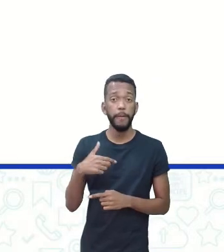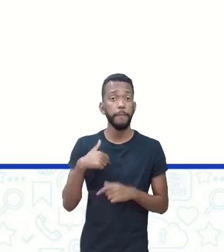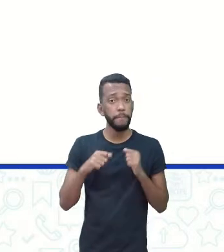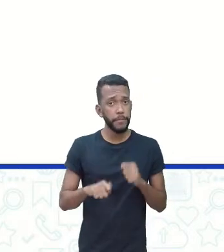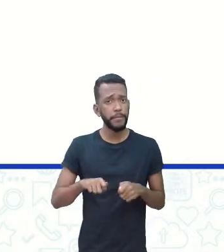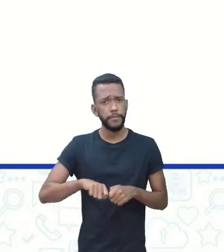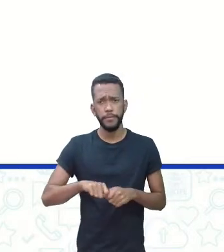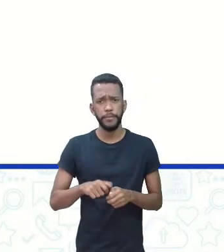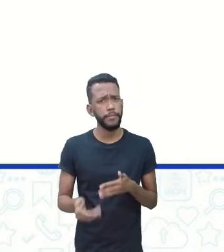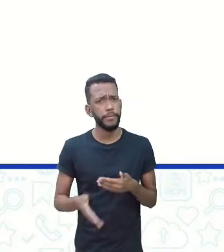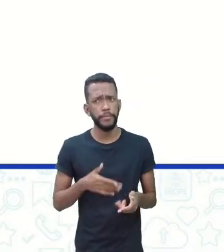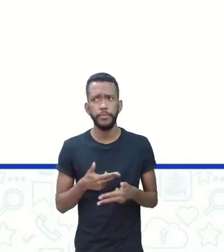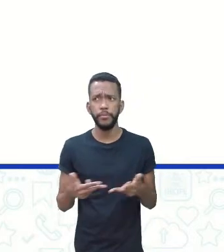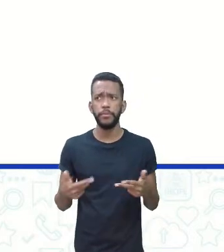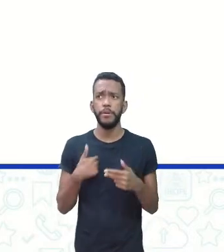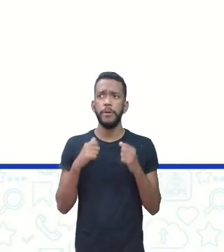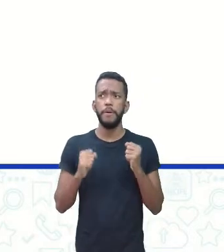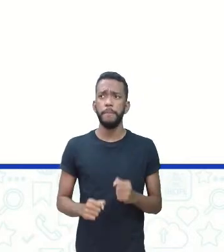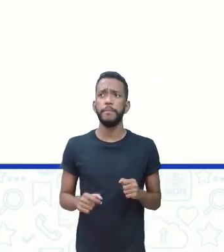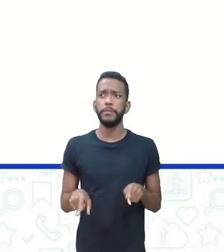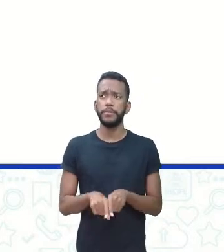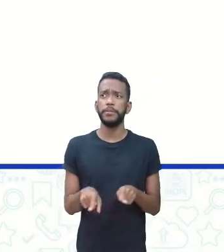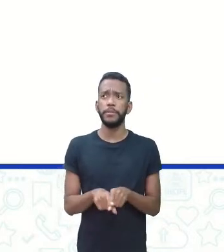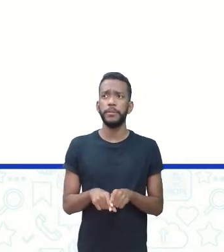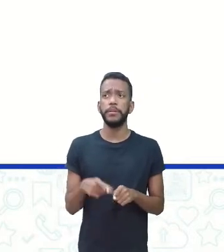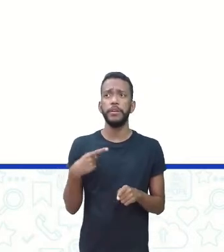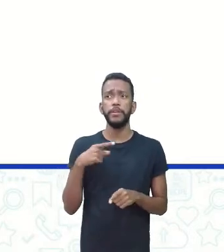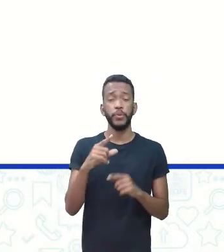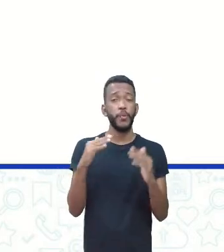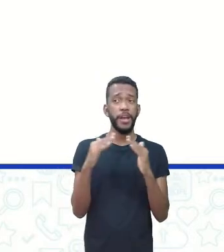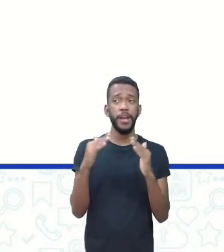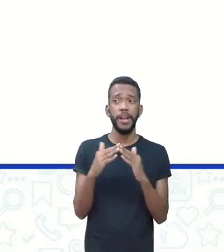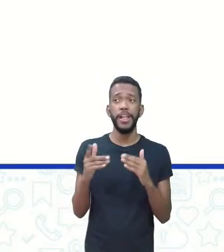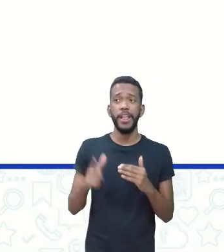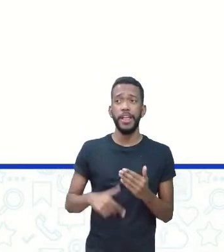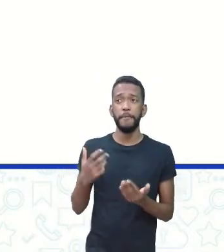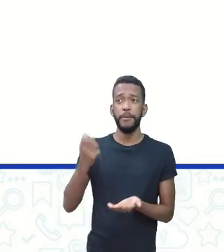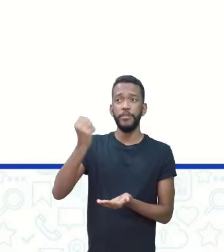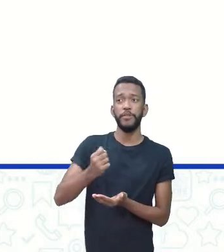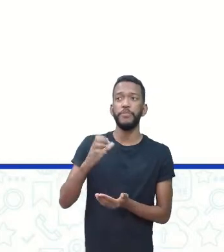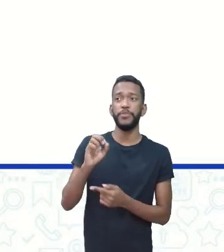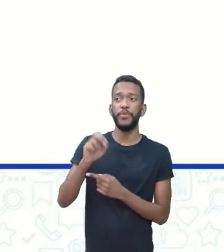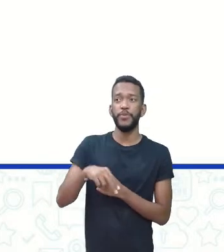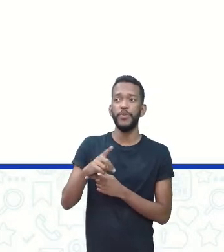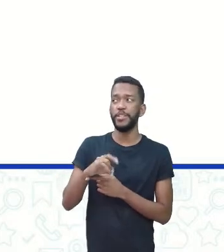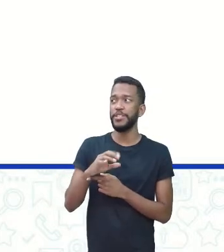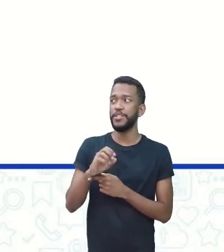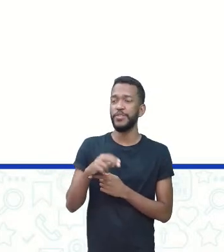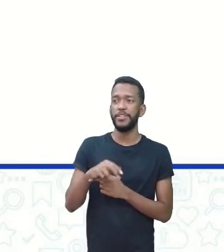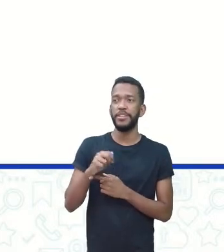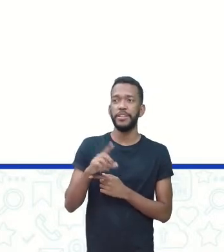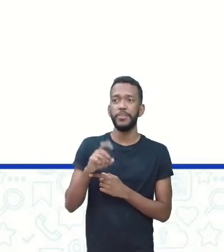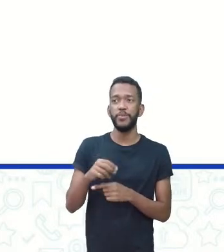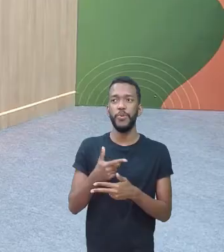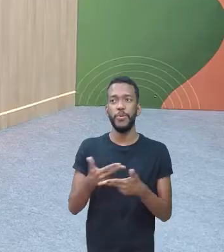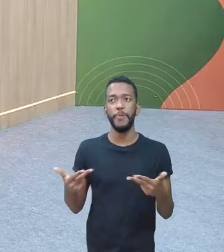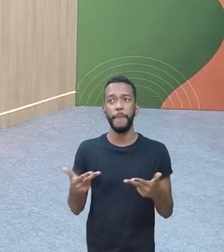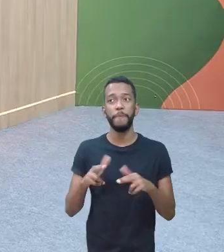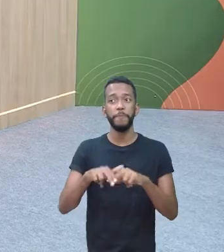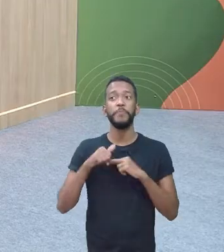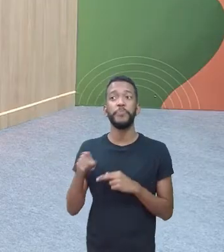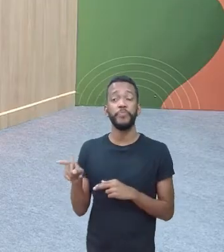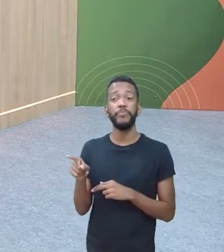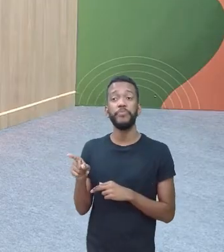qualquer coisa, pode ser até inclusive aquele condicionador que você tem aí na sua casa que está condicionando alguma coisa, né? Então, nesse caso, a gente